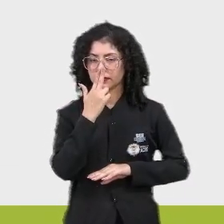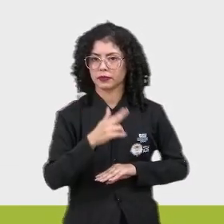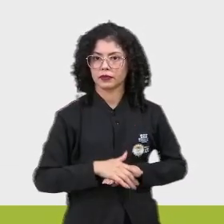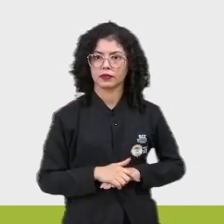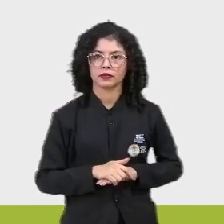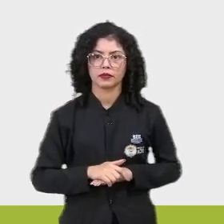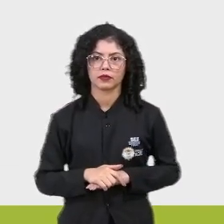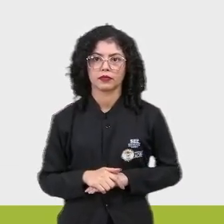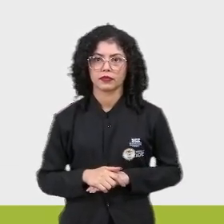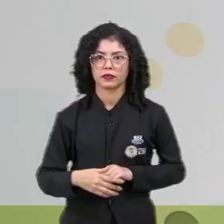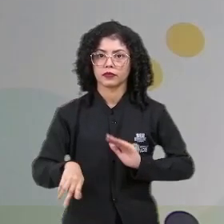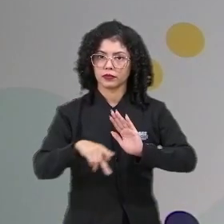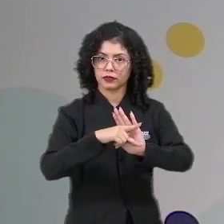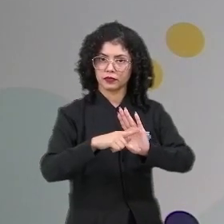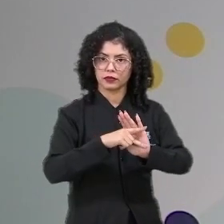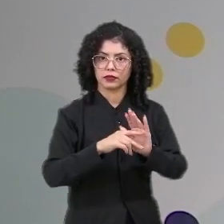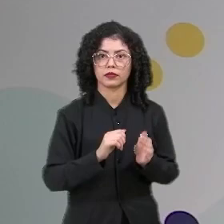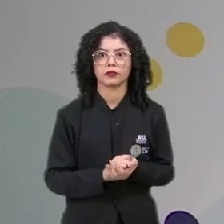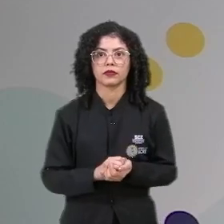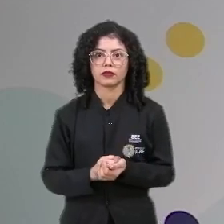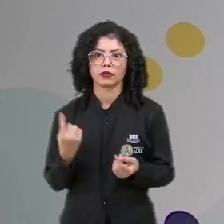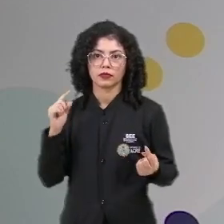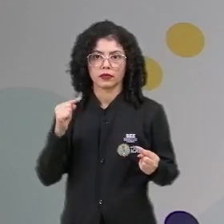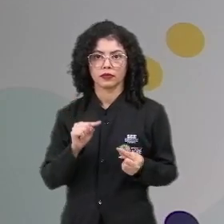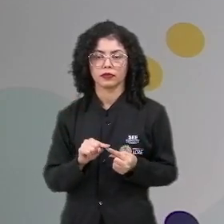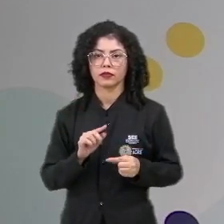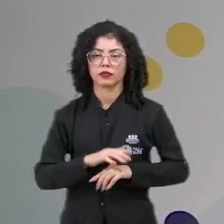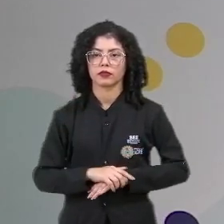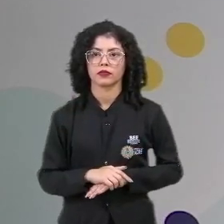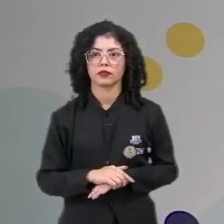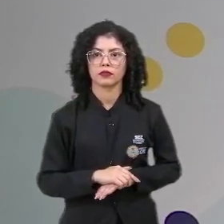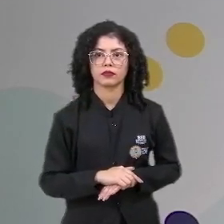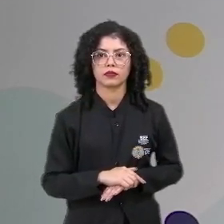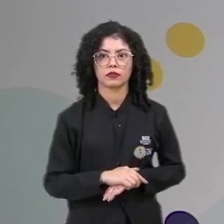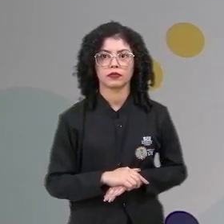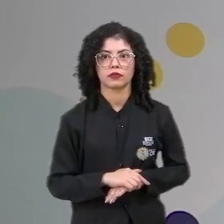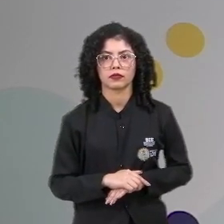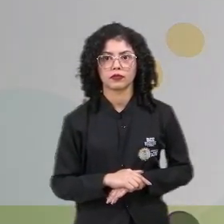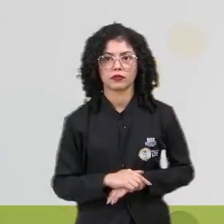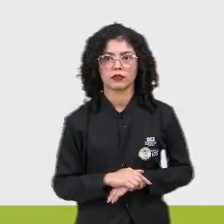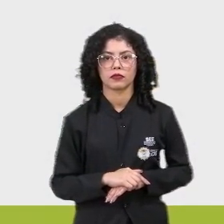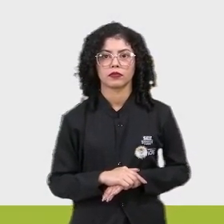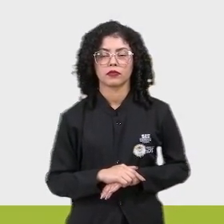parecidas, propriedades bem próximas.